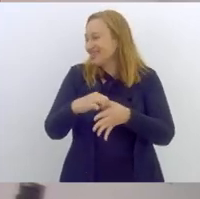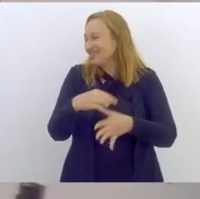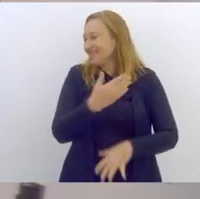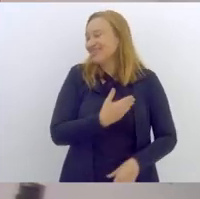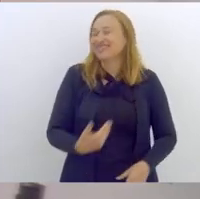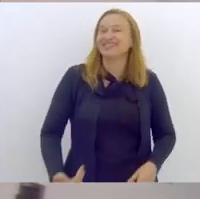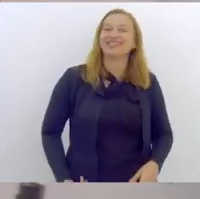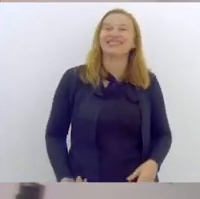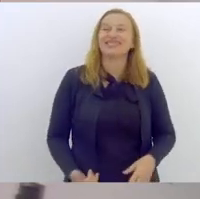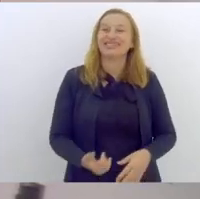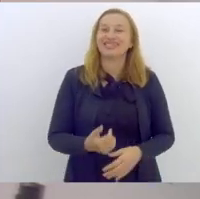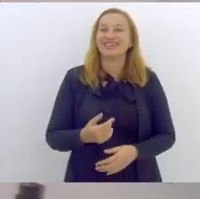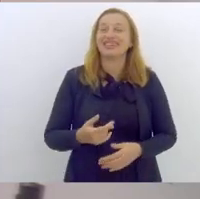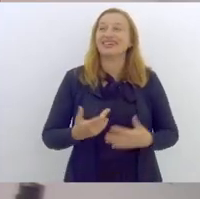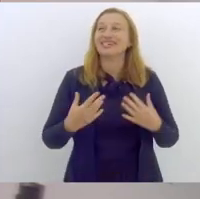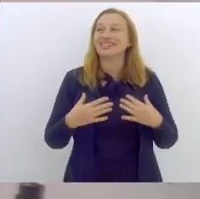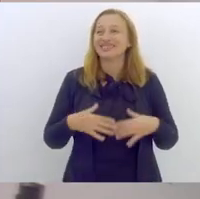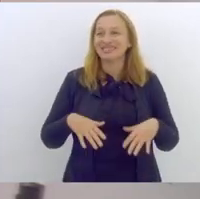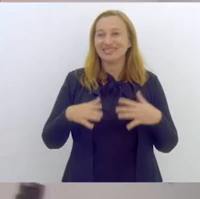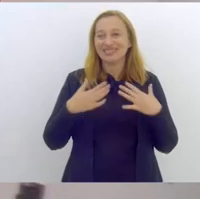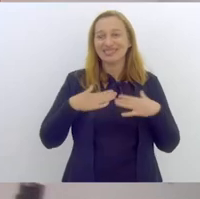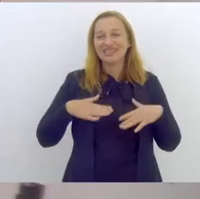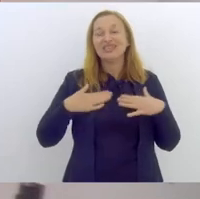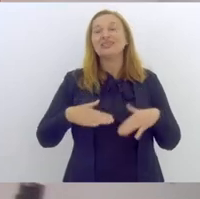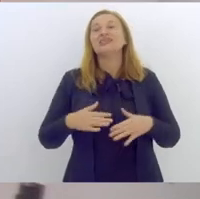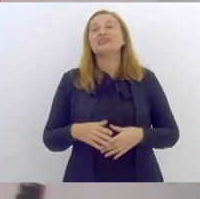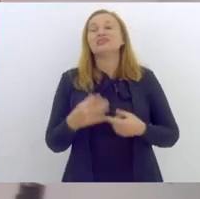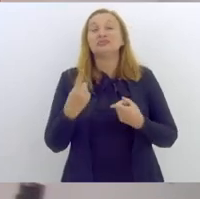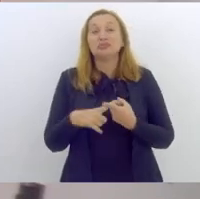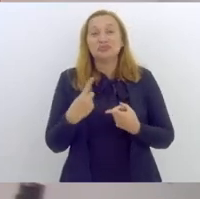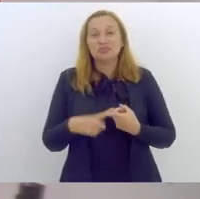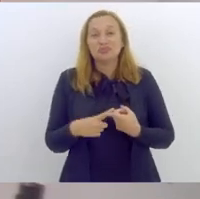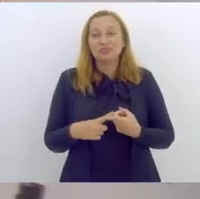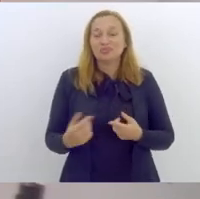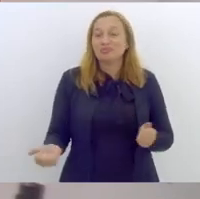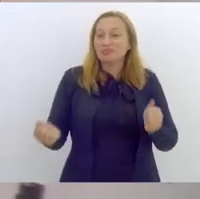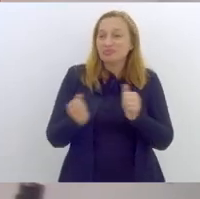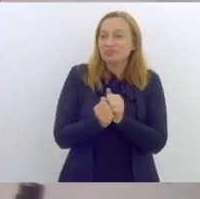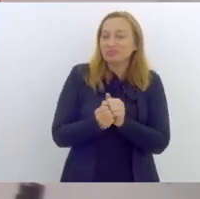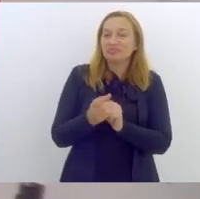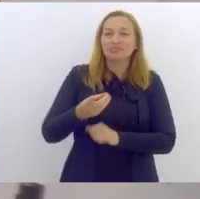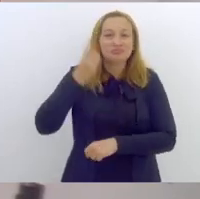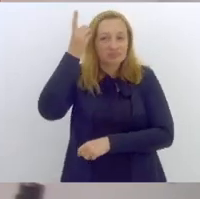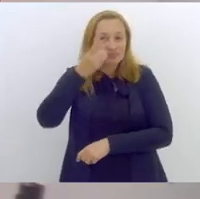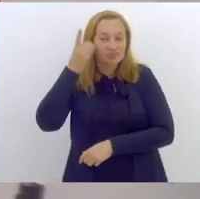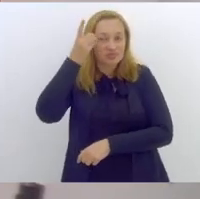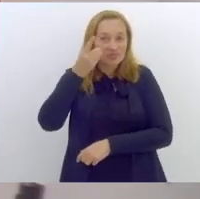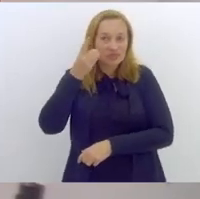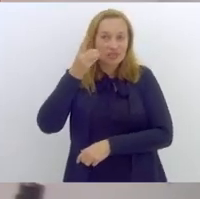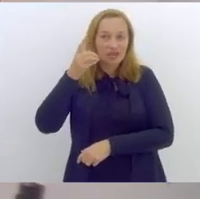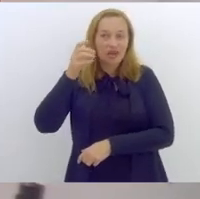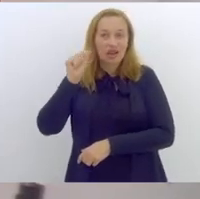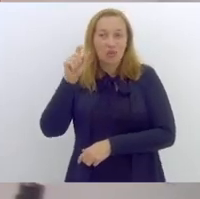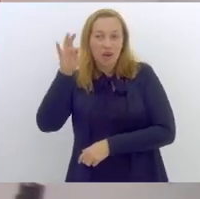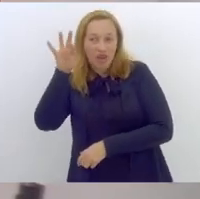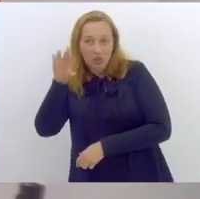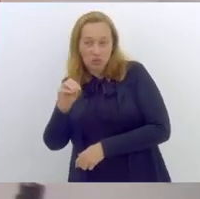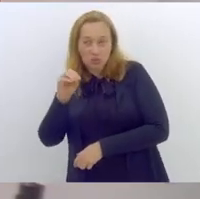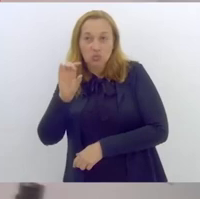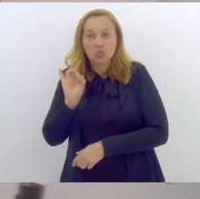quero deixar muito claro fico muito à vontade porque estar ao lado aqui do deputado Gualberto só